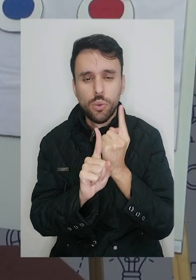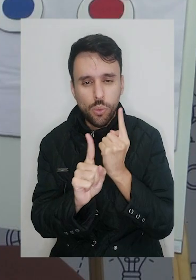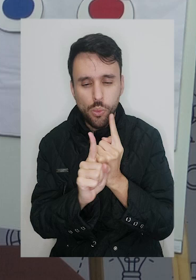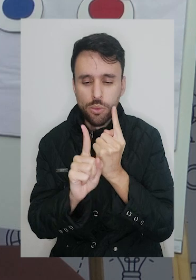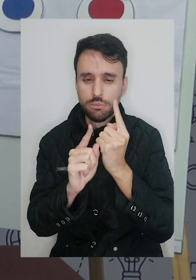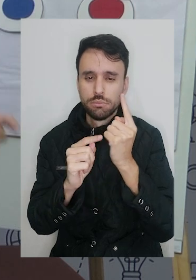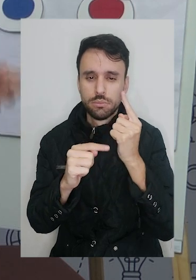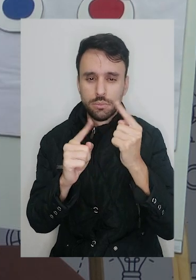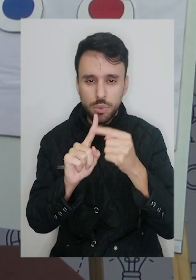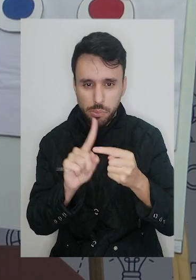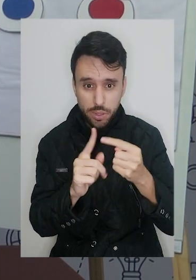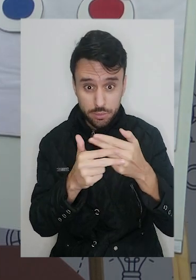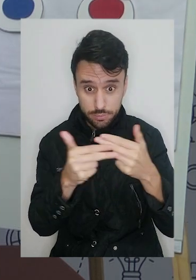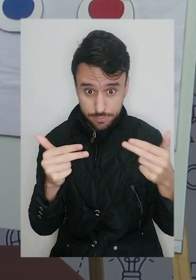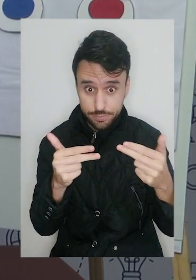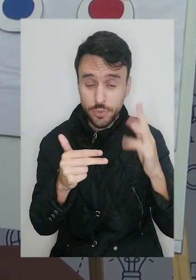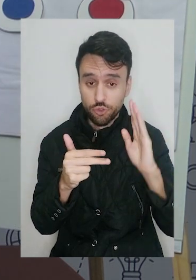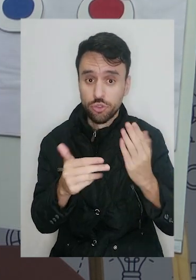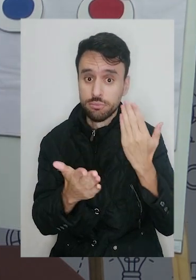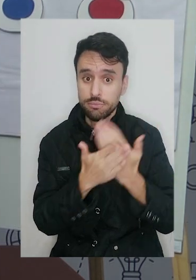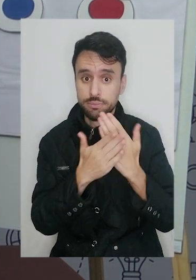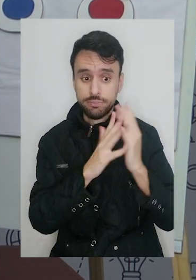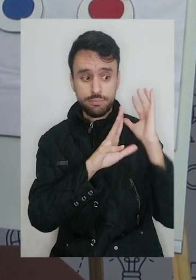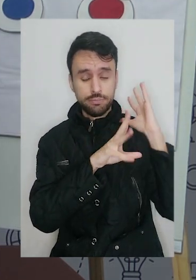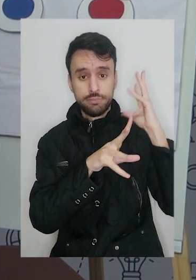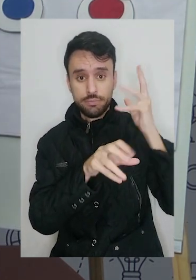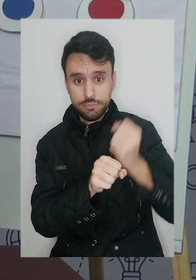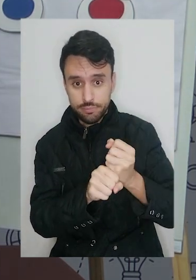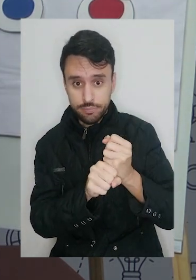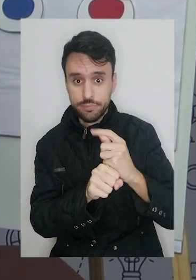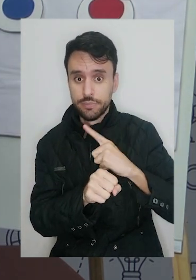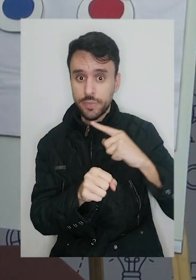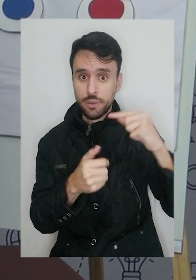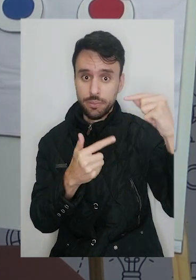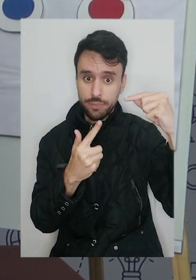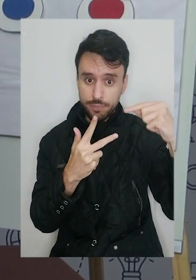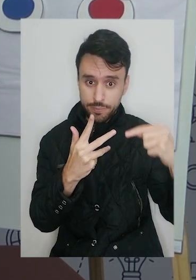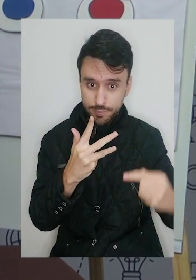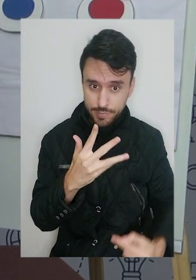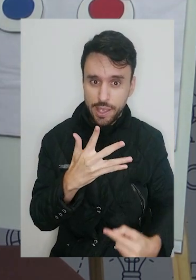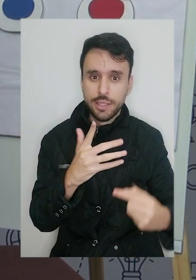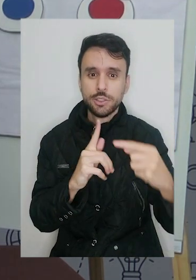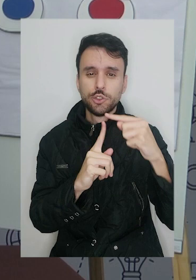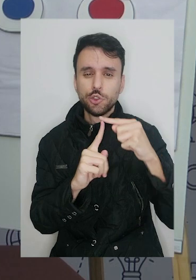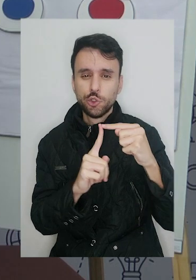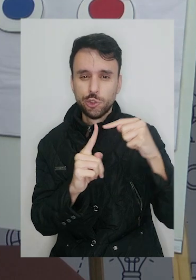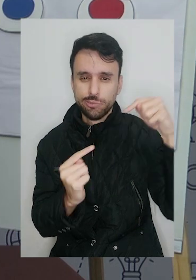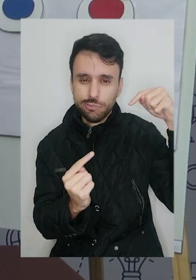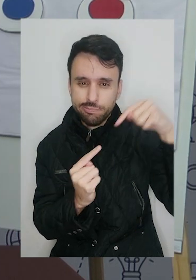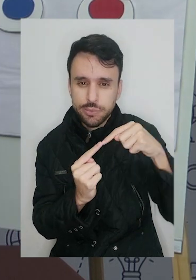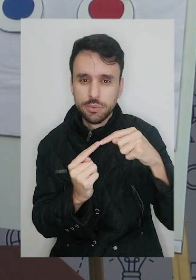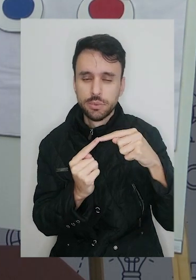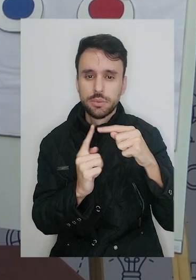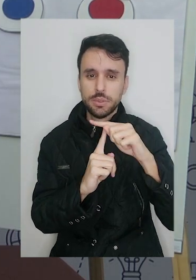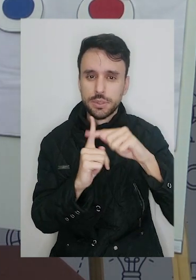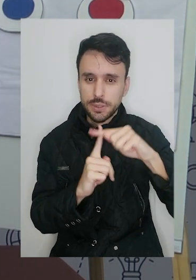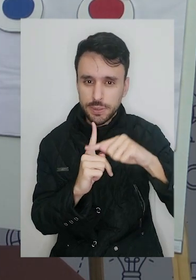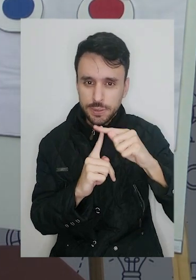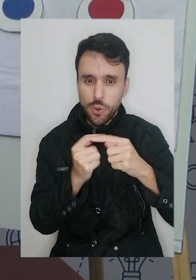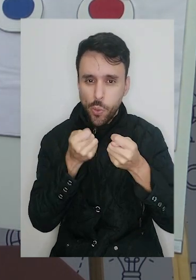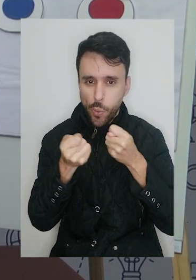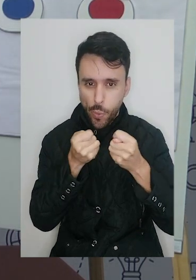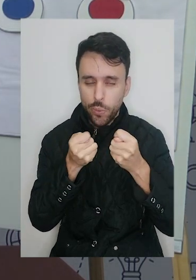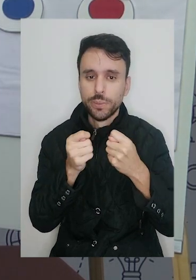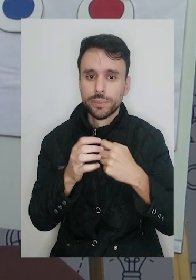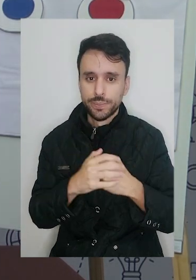Vários tipos de termômetros, e a gente retomou aqui durante o quiz também alguns termômetros. Então agora a gente vai para